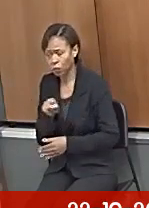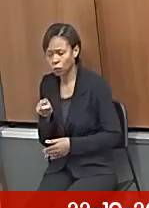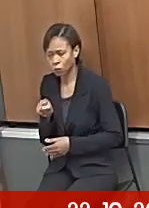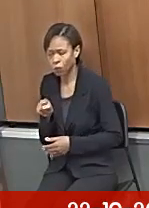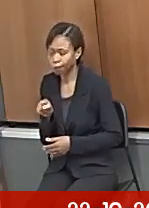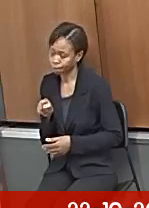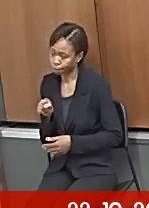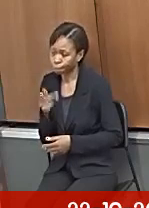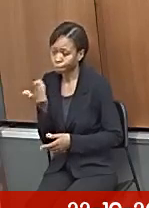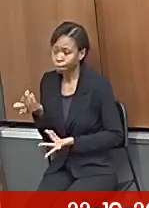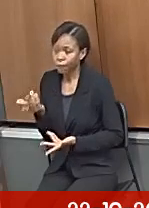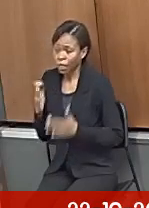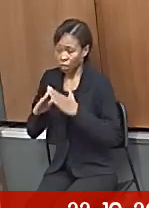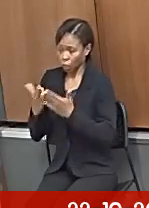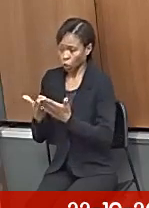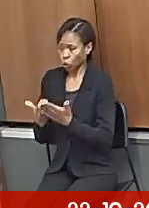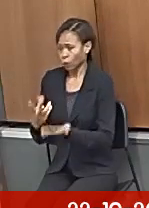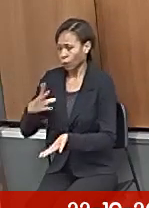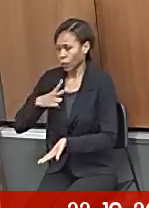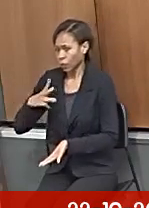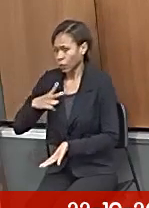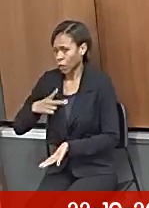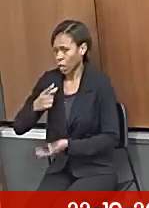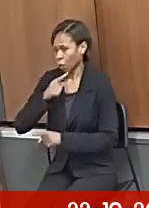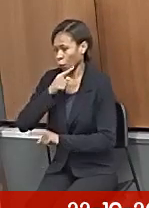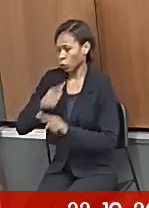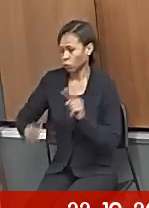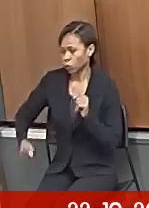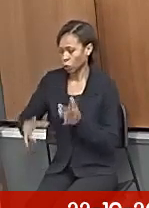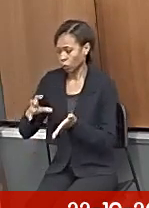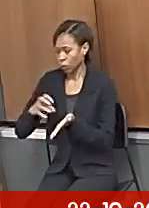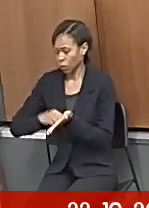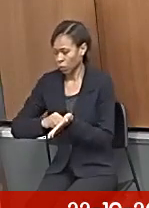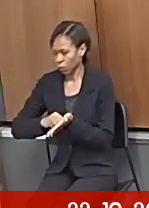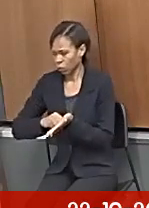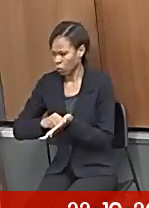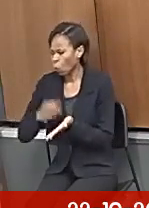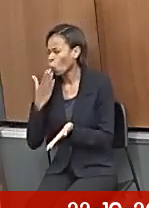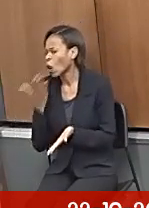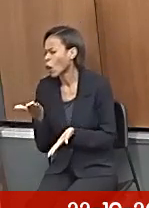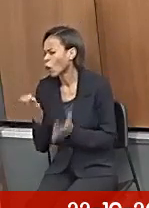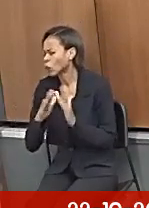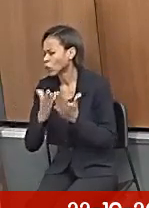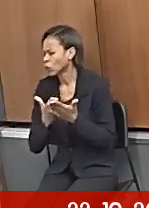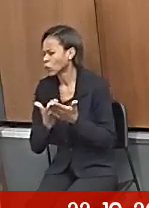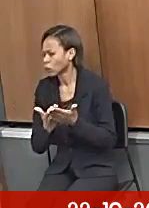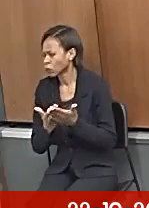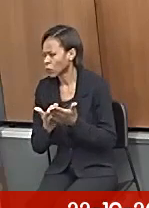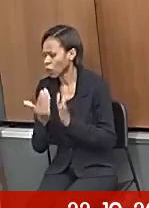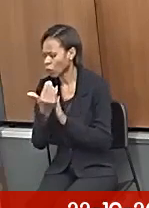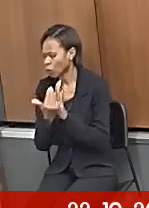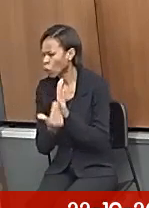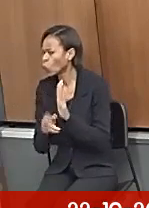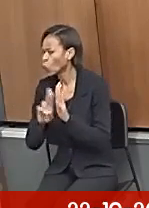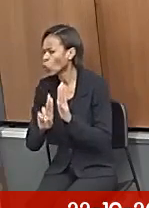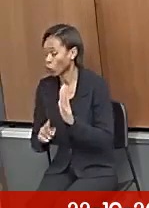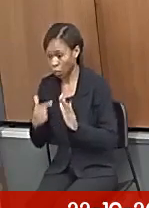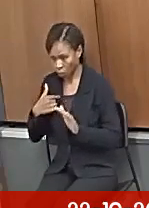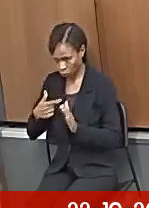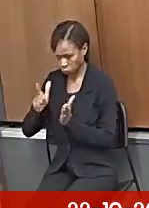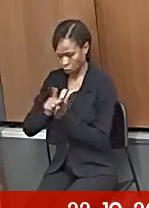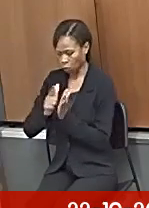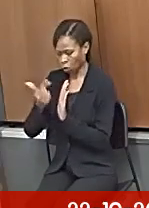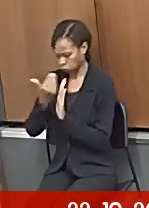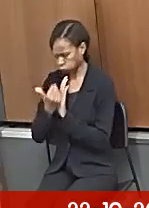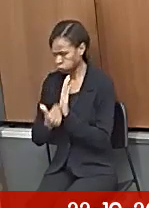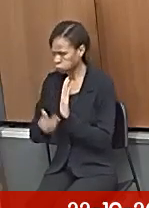quando fala, as escolas particulares estão negando a matrícula. Quais as escolas? Agora, estou com essa listinha aqui, né, que eu vou levar